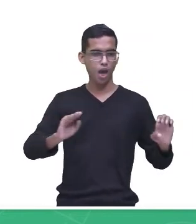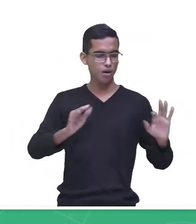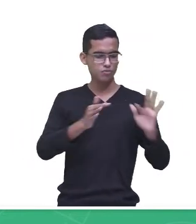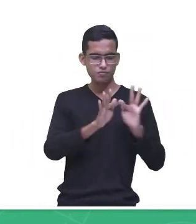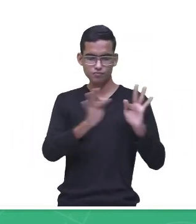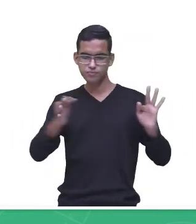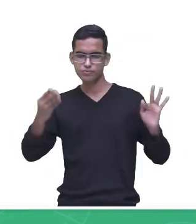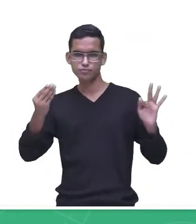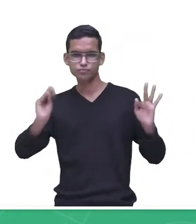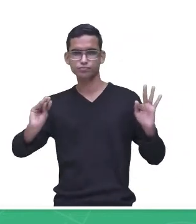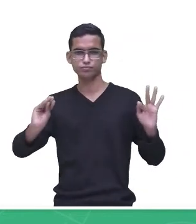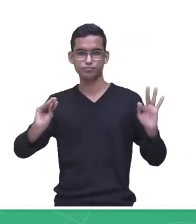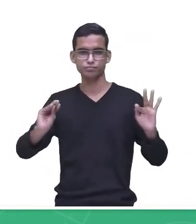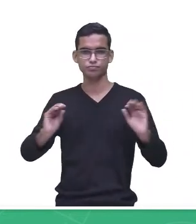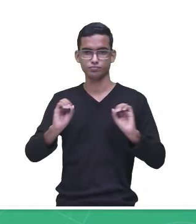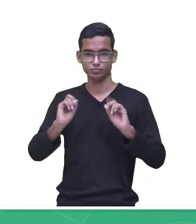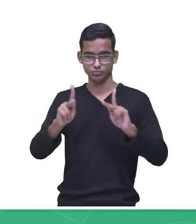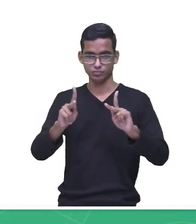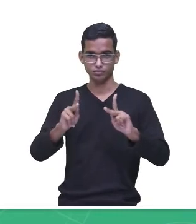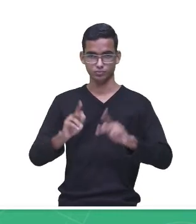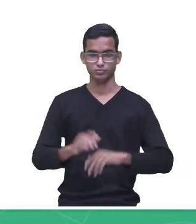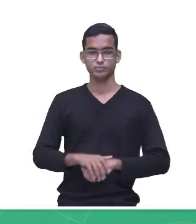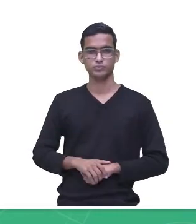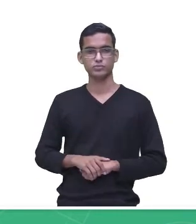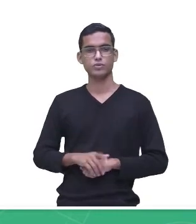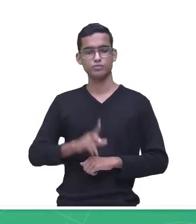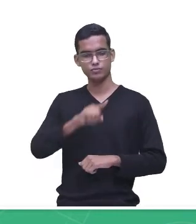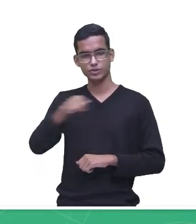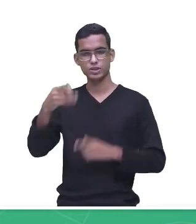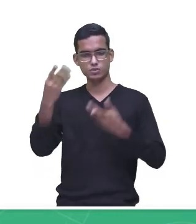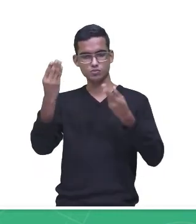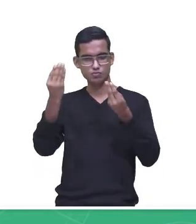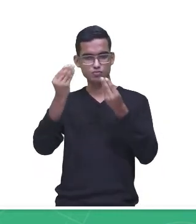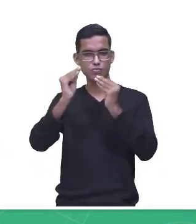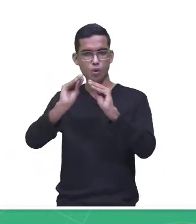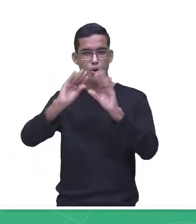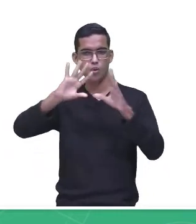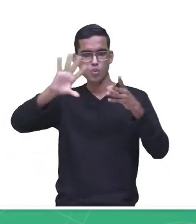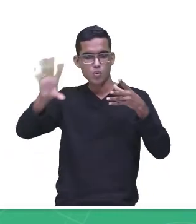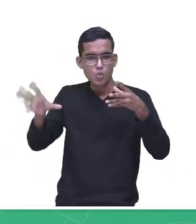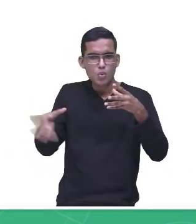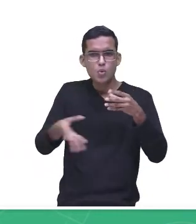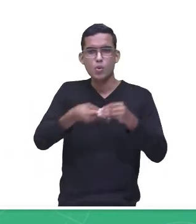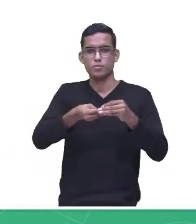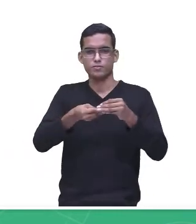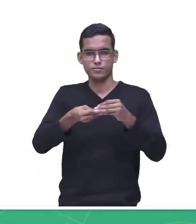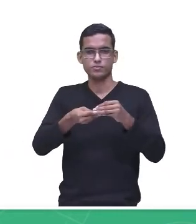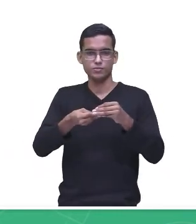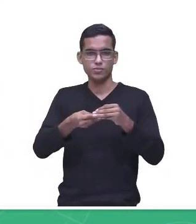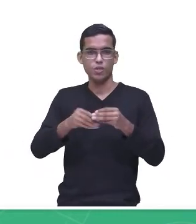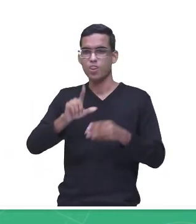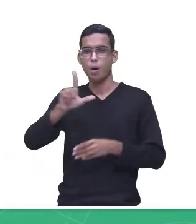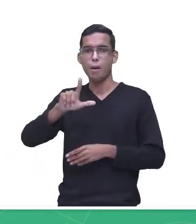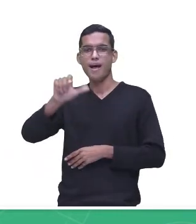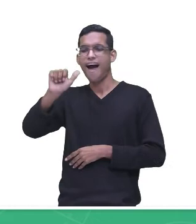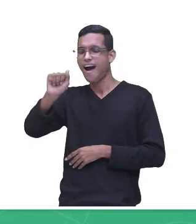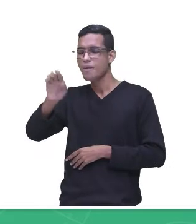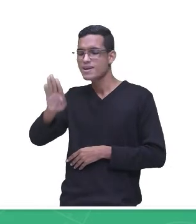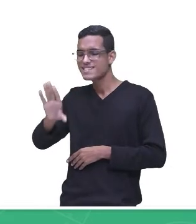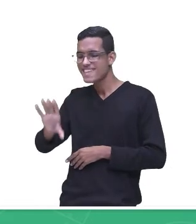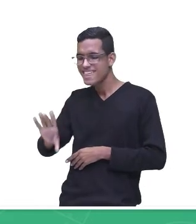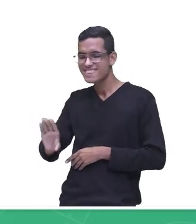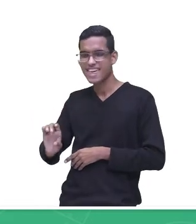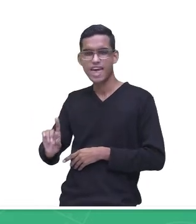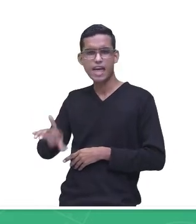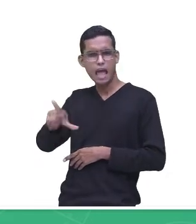caverna porque é para completar isso daí, tá bom? Não é para escolher A, B, C ou D, não. É para completar esse